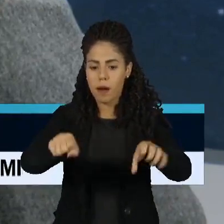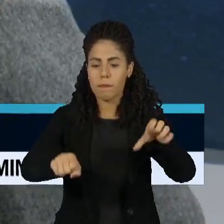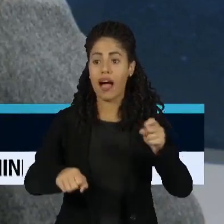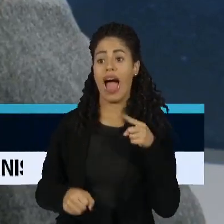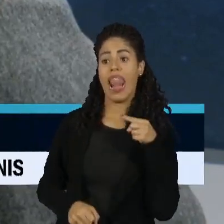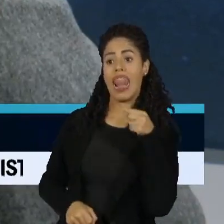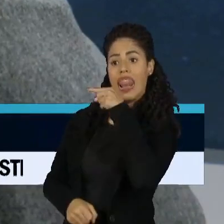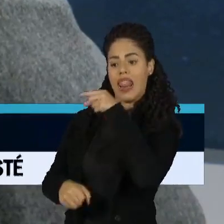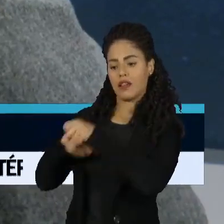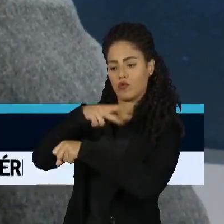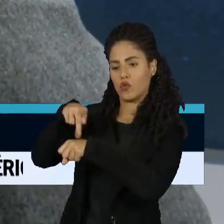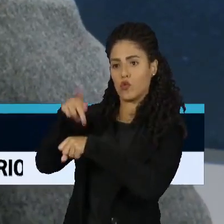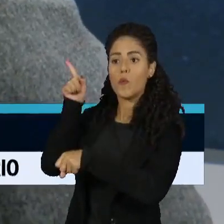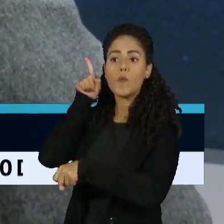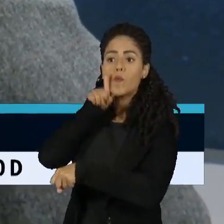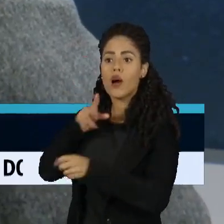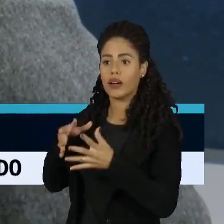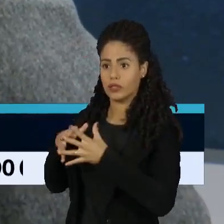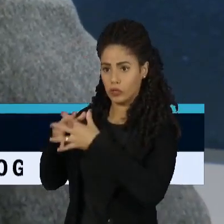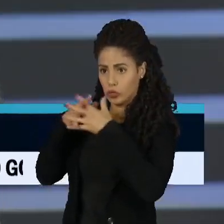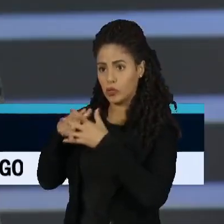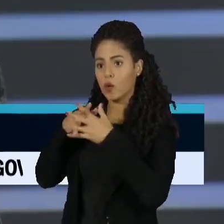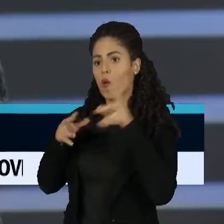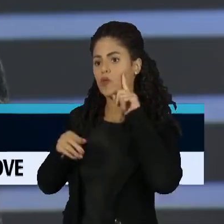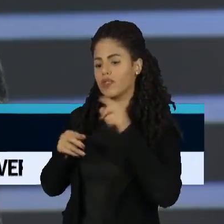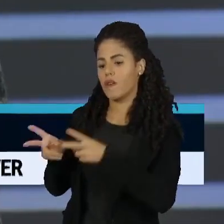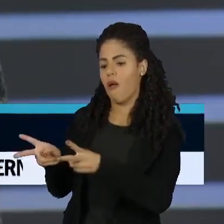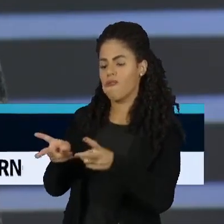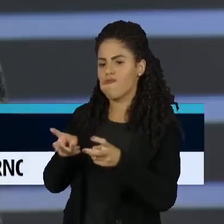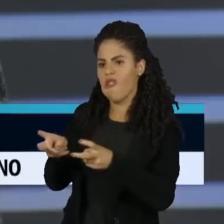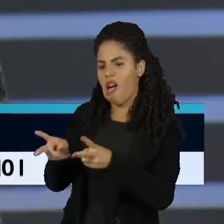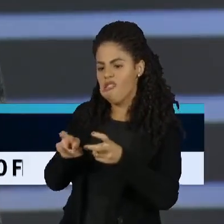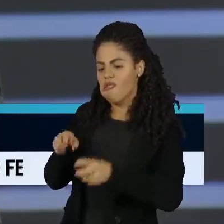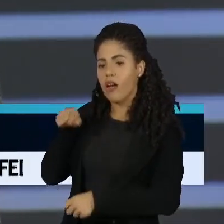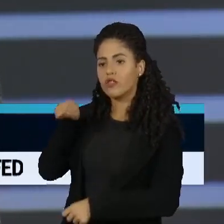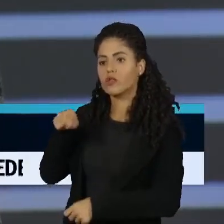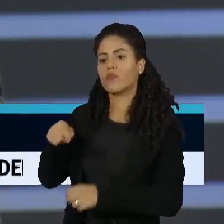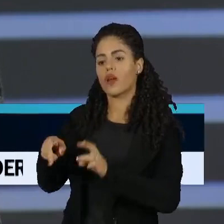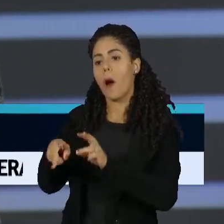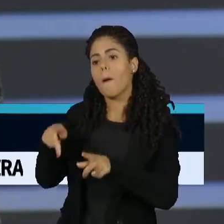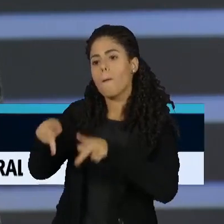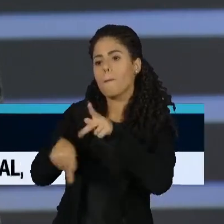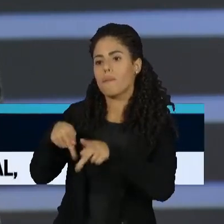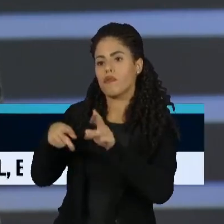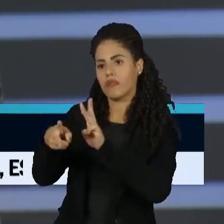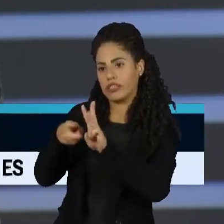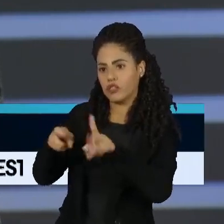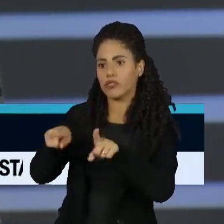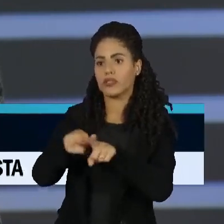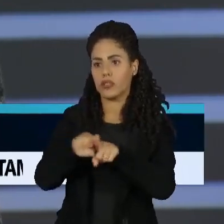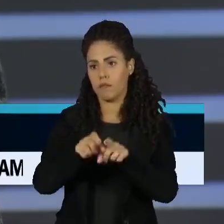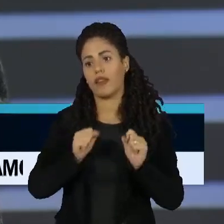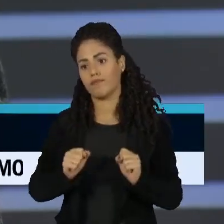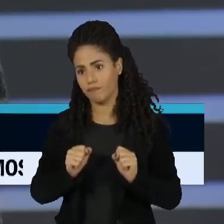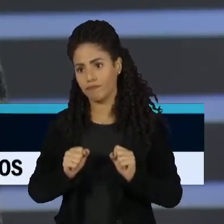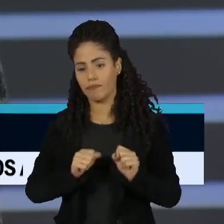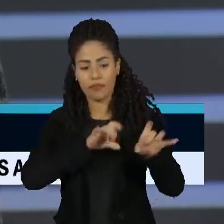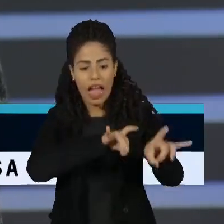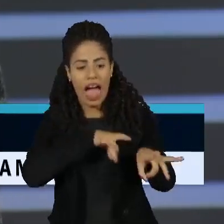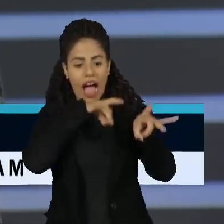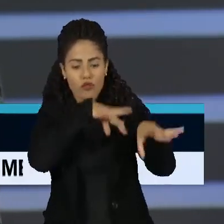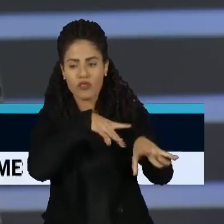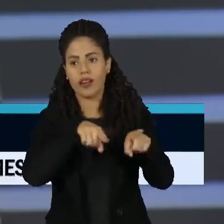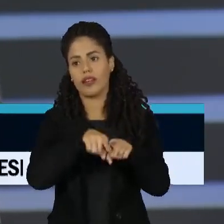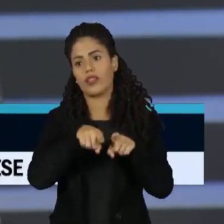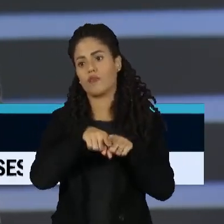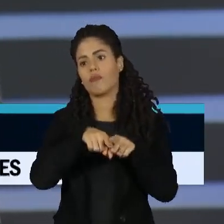Unidos as custas dos indígenas locais australianos também fizeram a sua parte na Nova